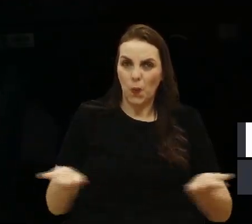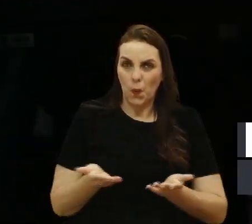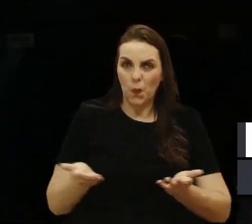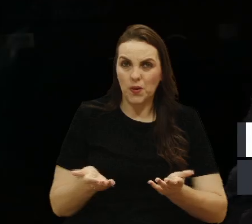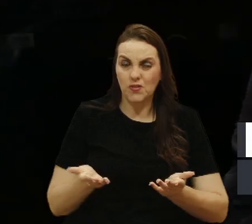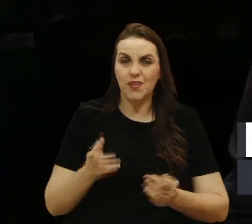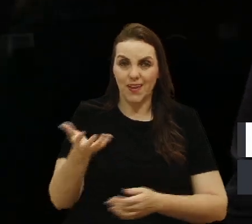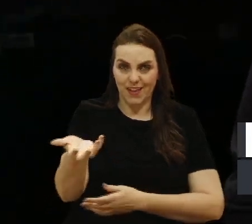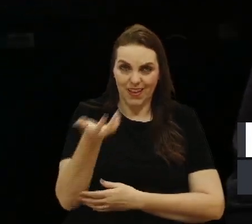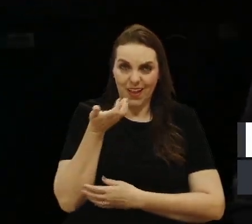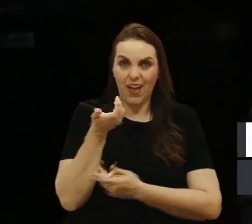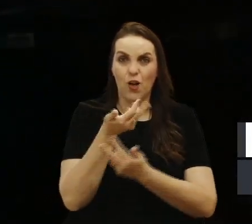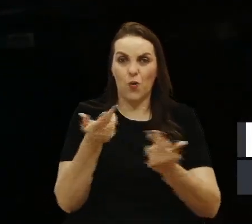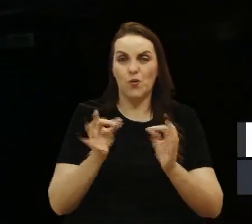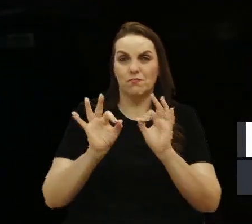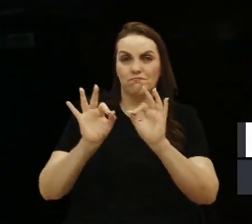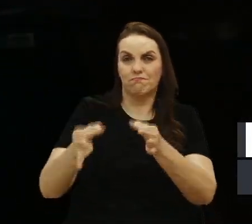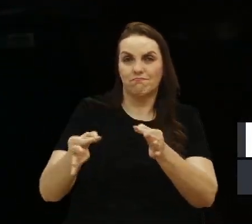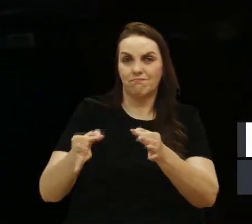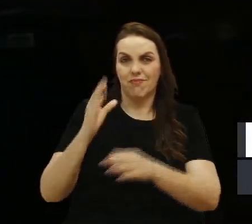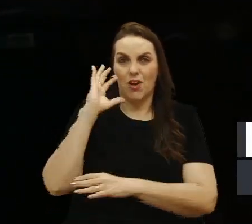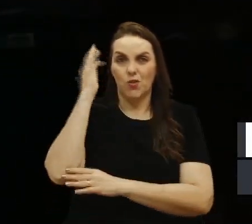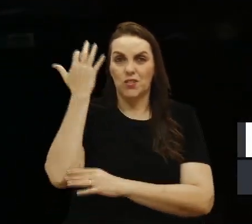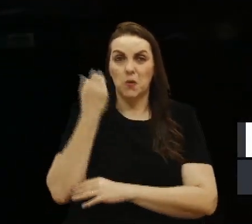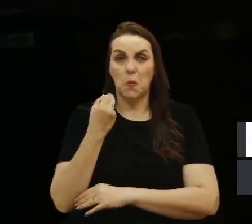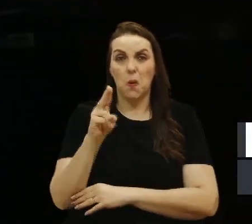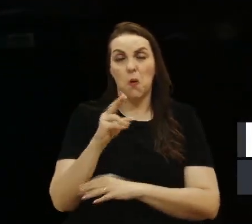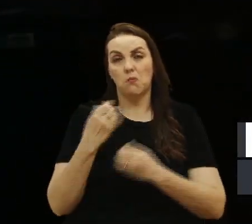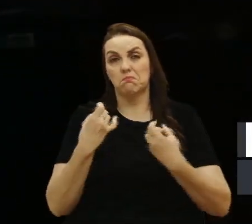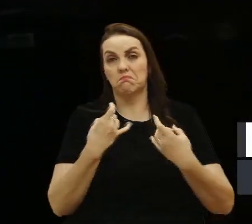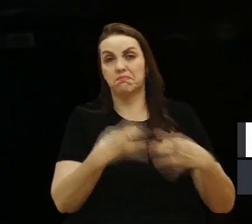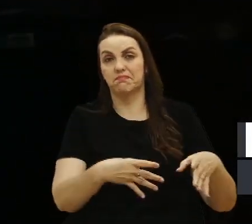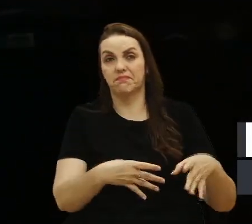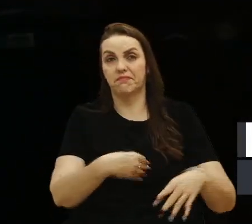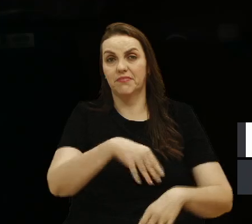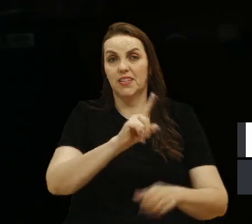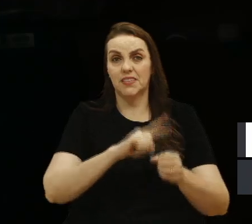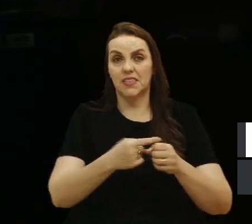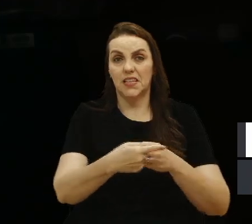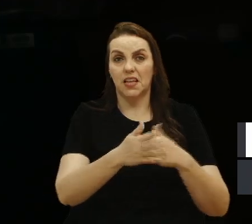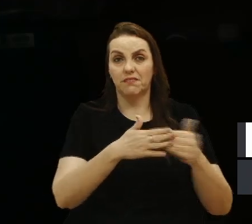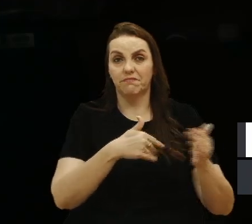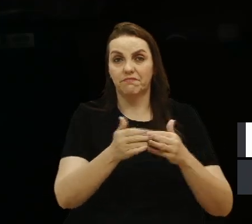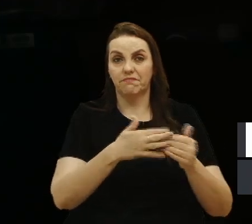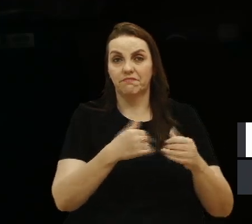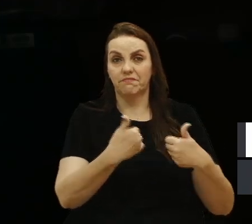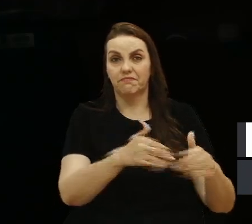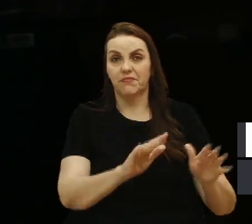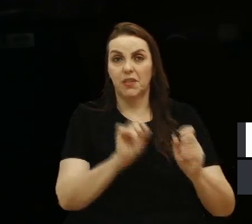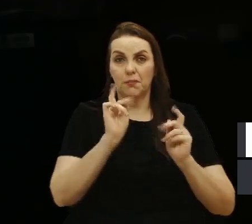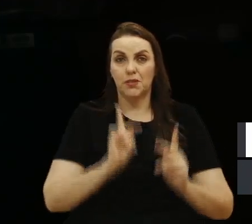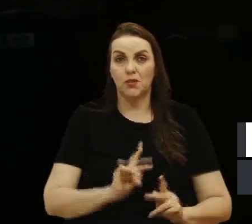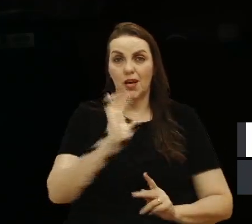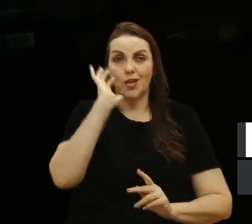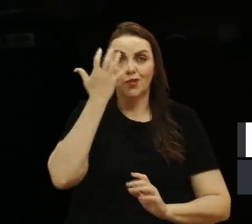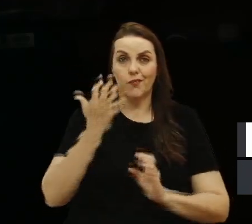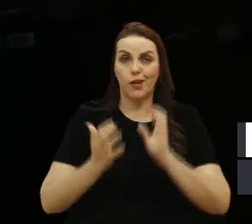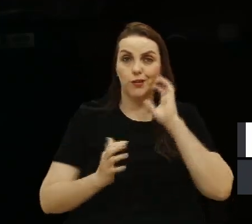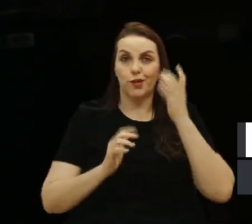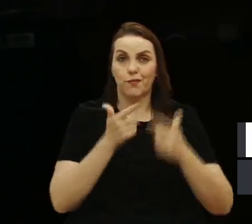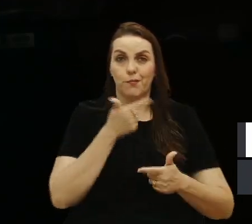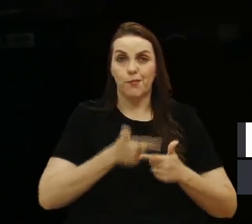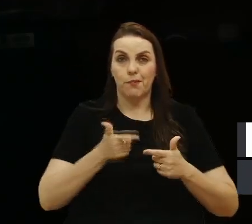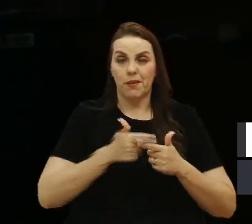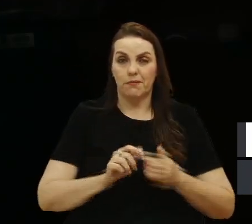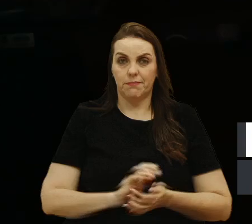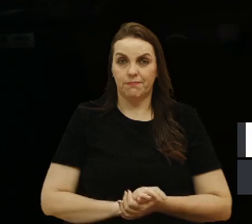as coisas aconteçam ou está deixando a nossa cidade largada para que as pessoas acabem resolvendo seus próprios problemas? Lá